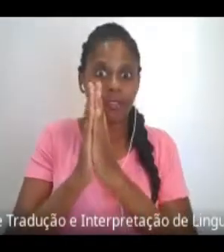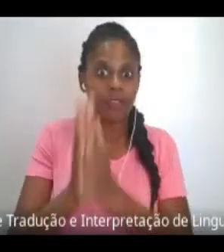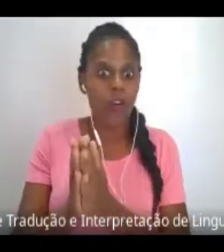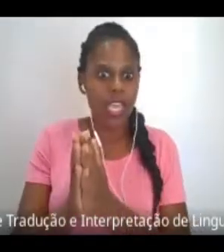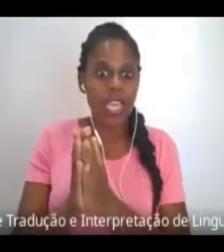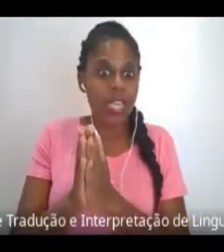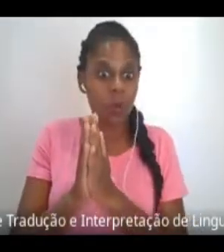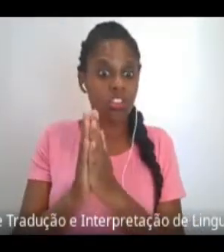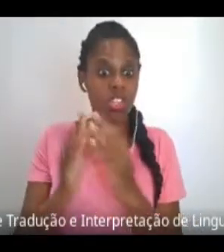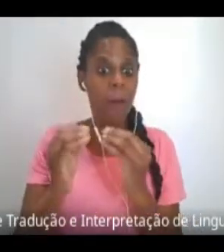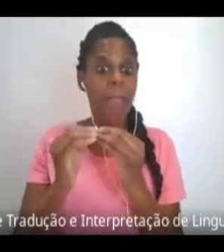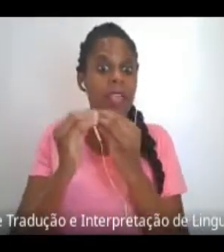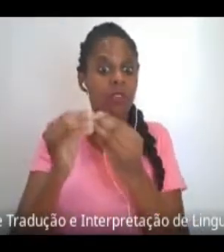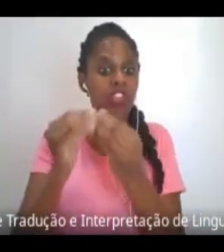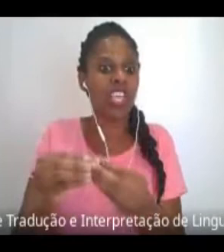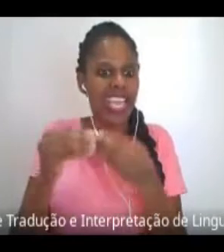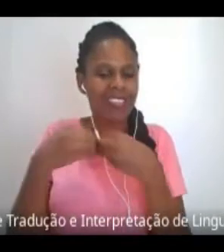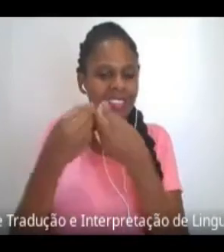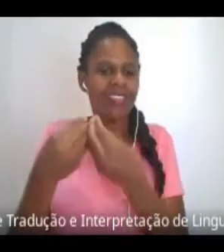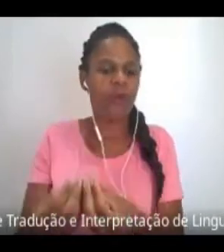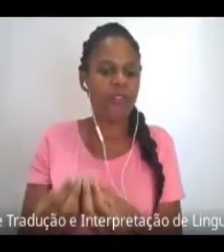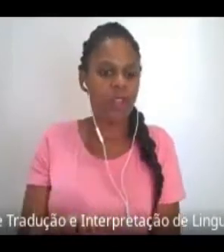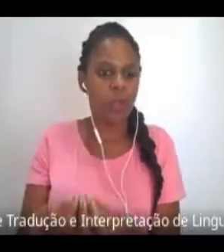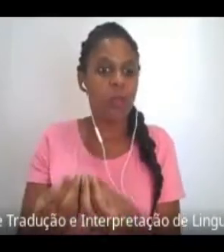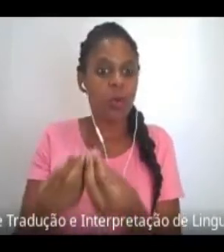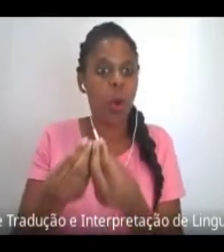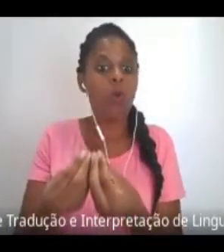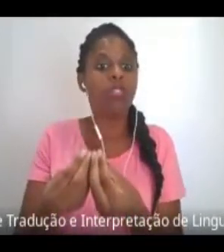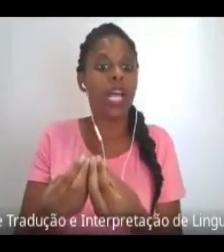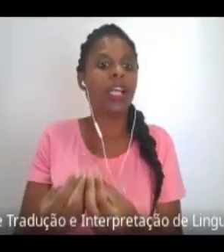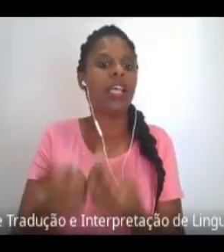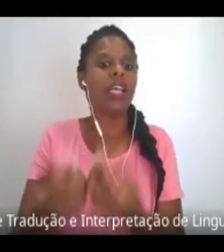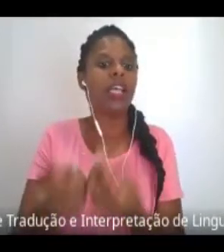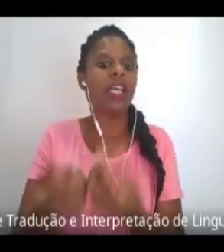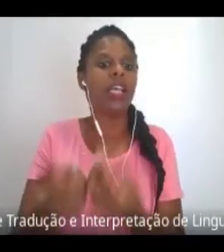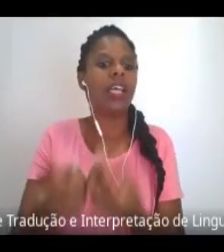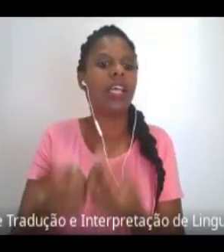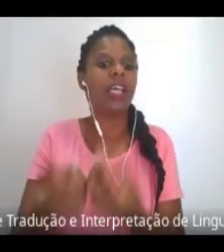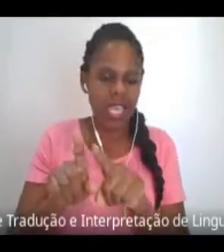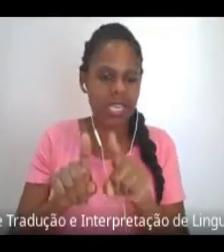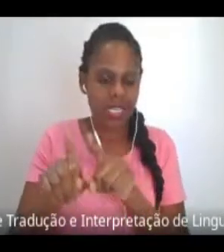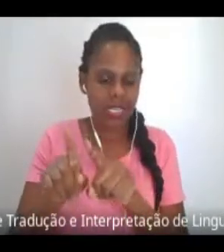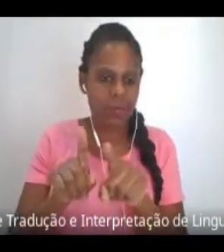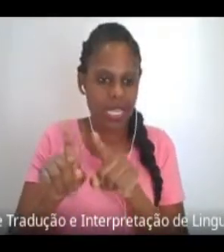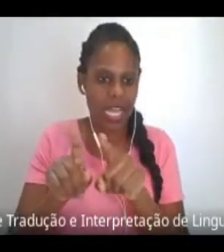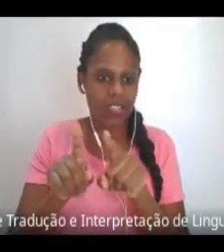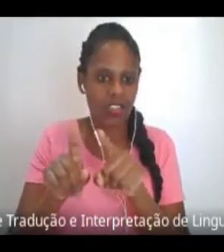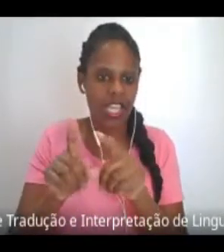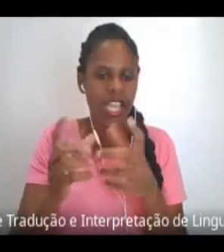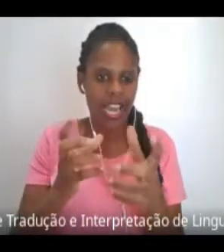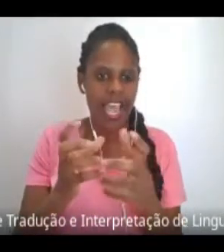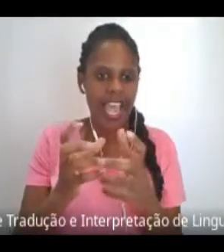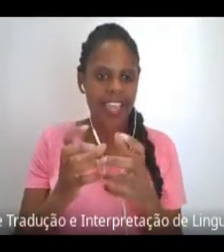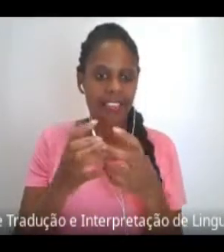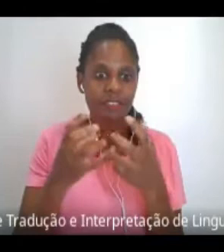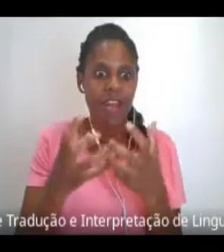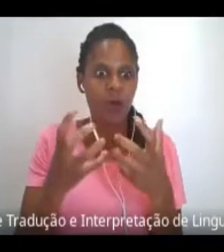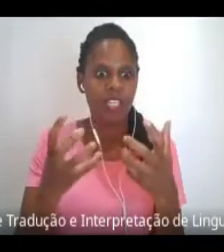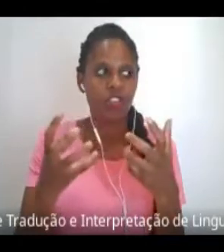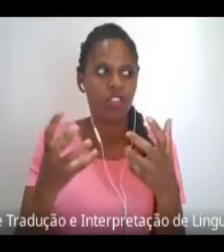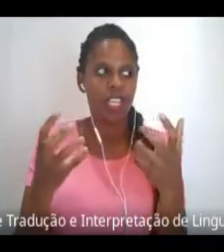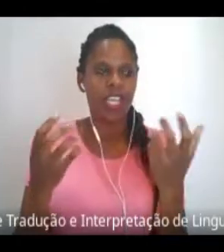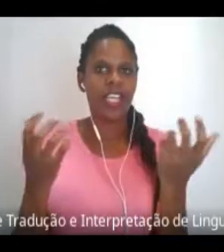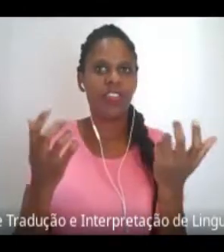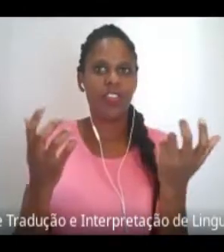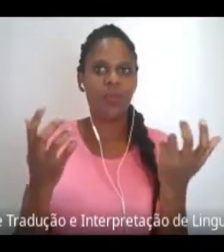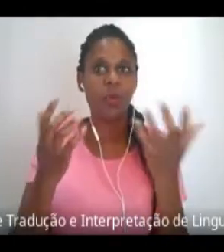Procurando Nemo. Ela foi e não tinha meios de entender o filme por conta de uma inacessibilidade,